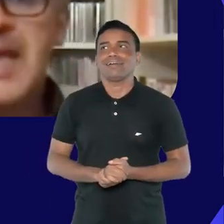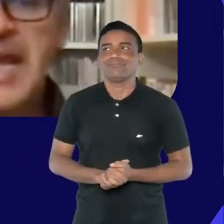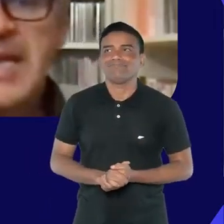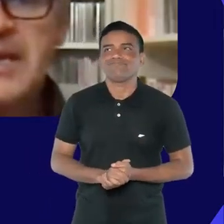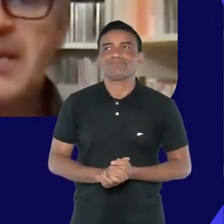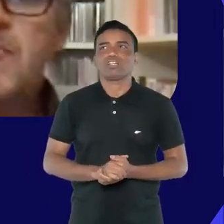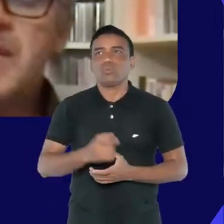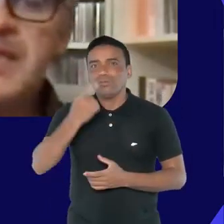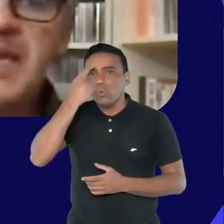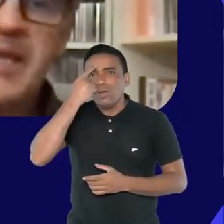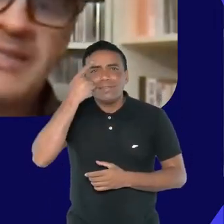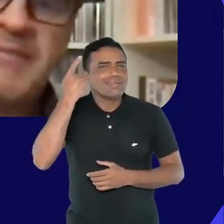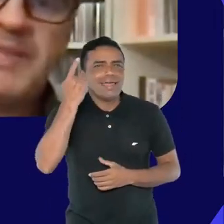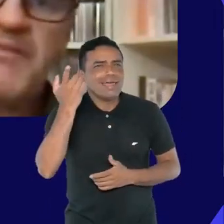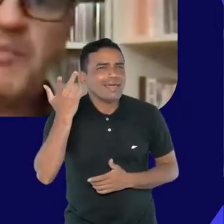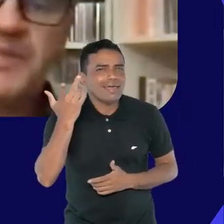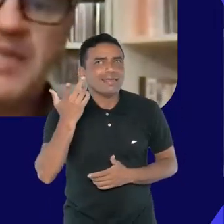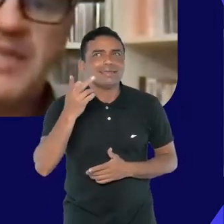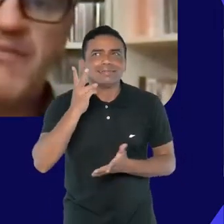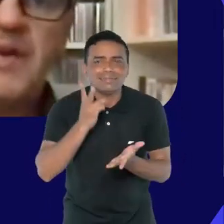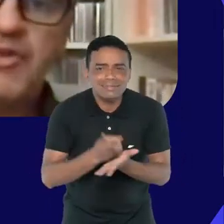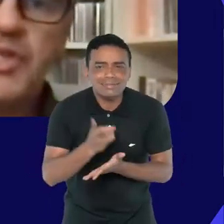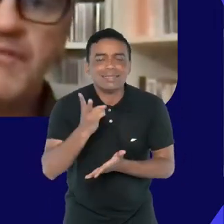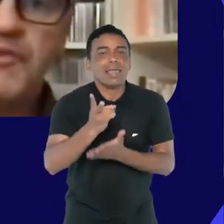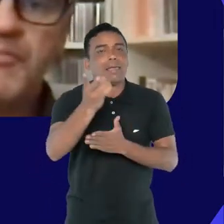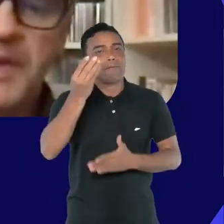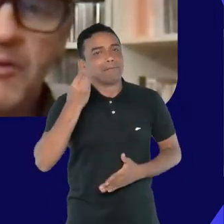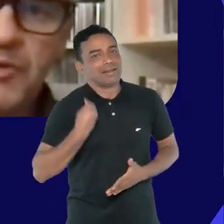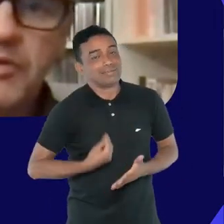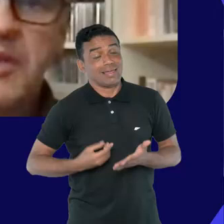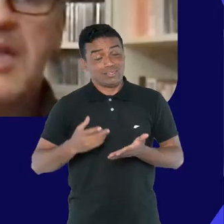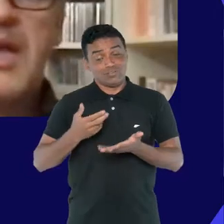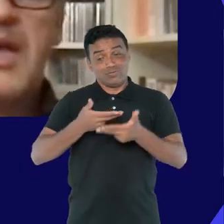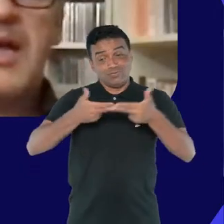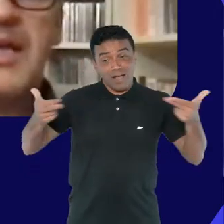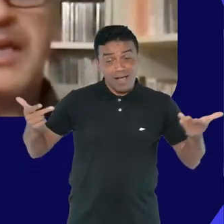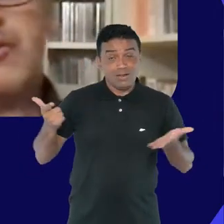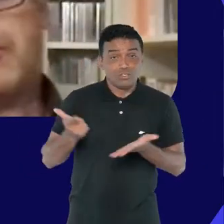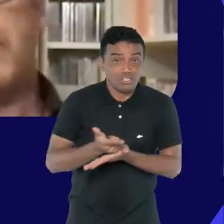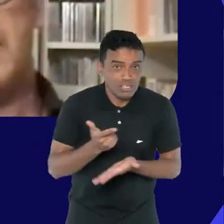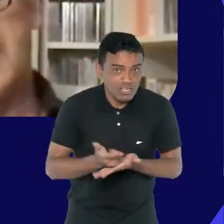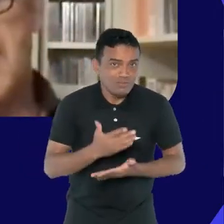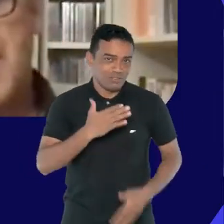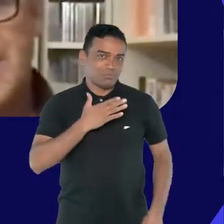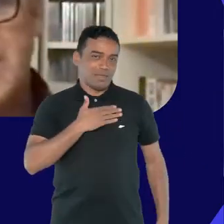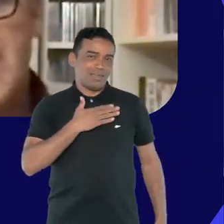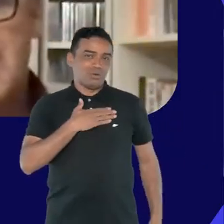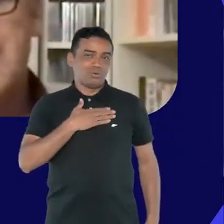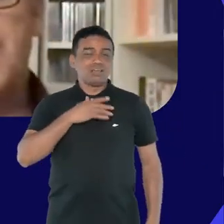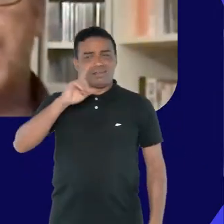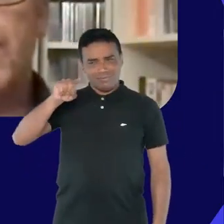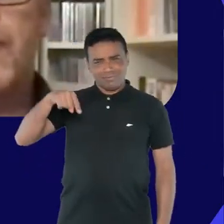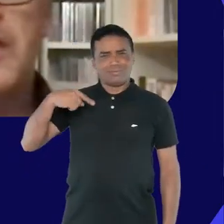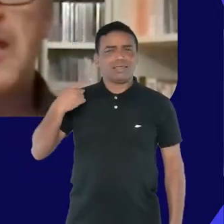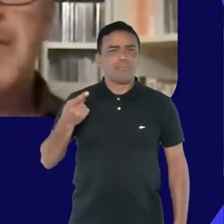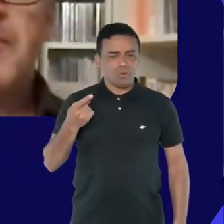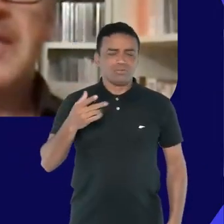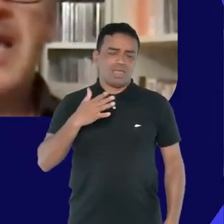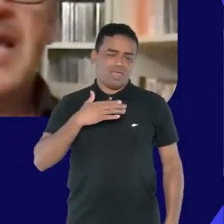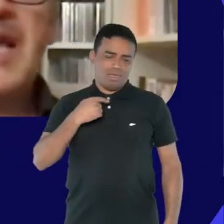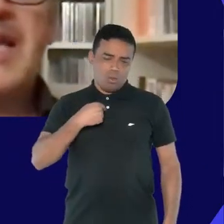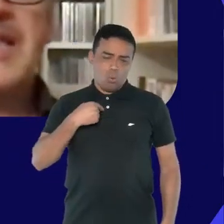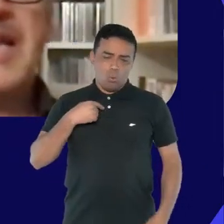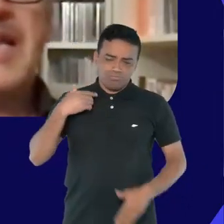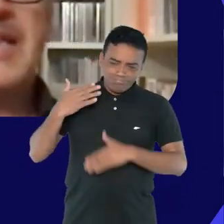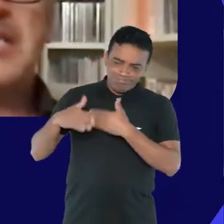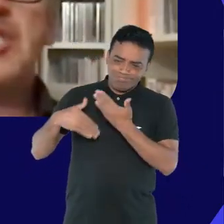uma ideia que é uma ideia que sempre esteve presente em vários livros meus e que eu depois até mais tarde desenvolvi,